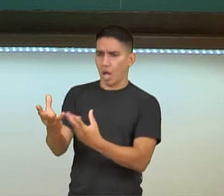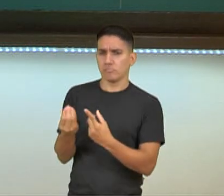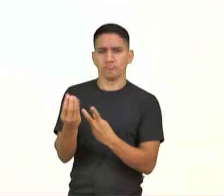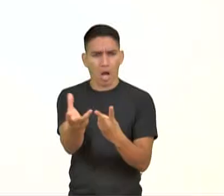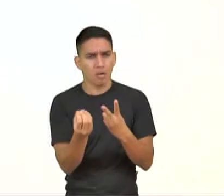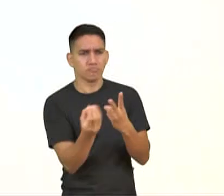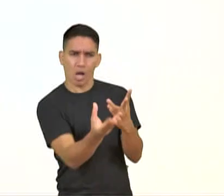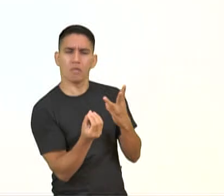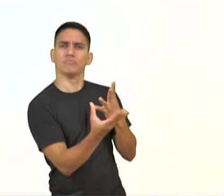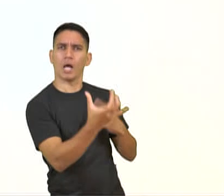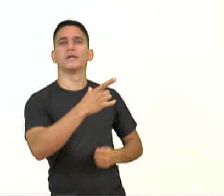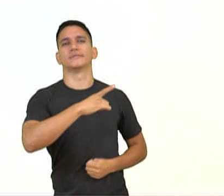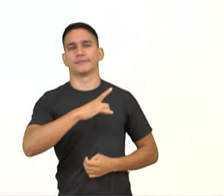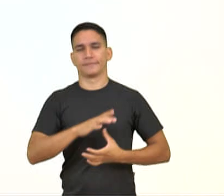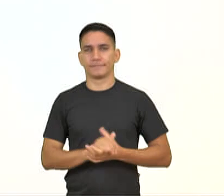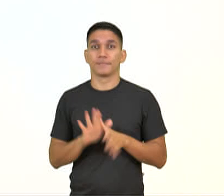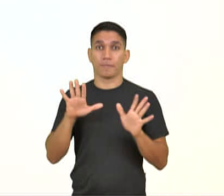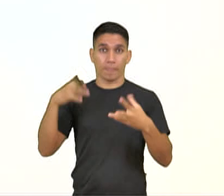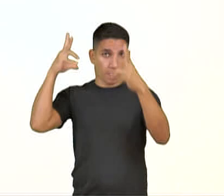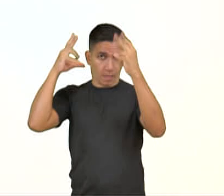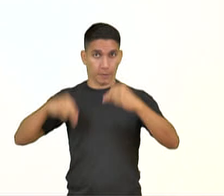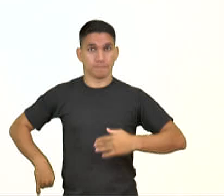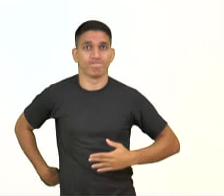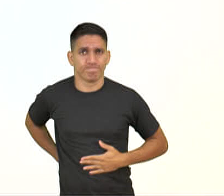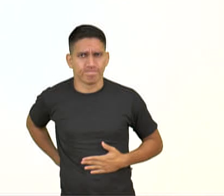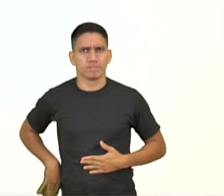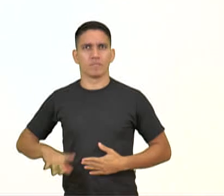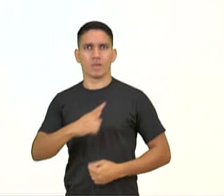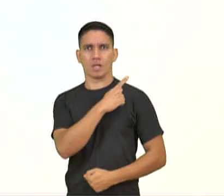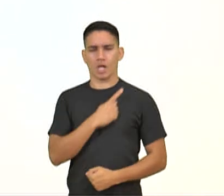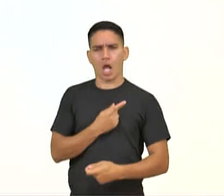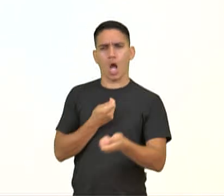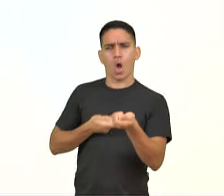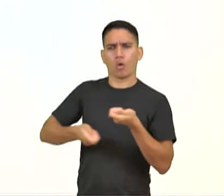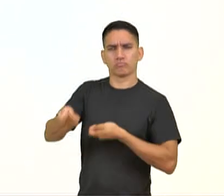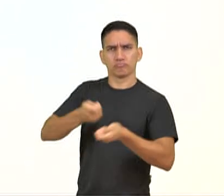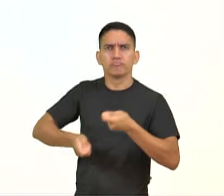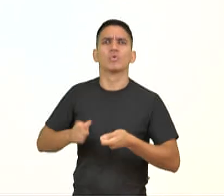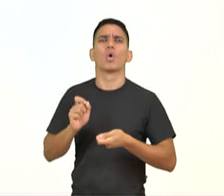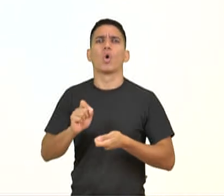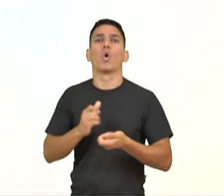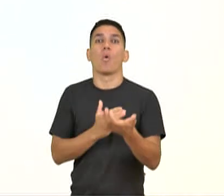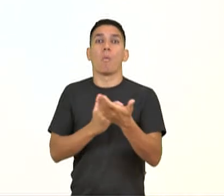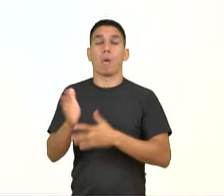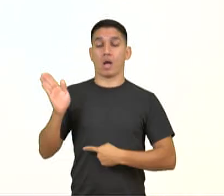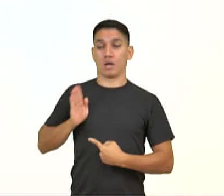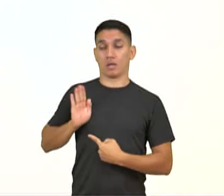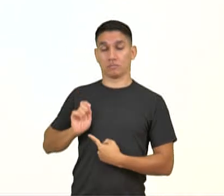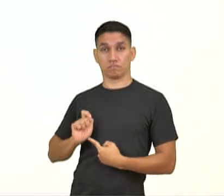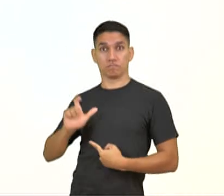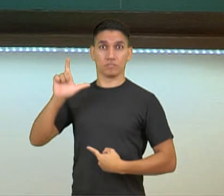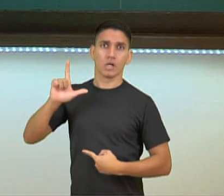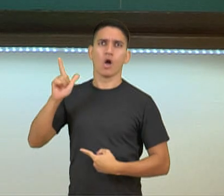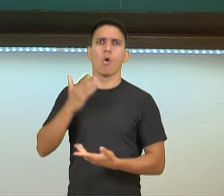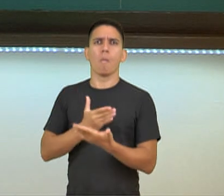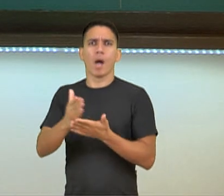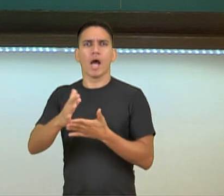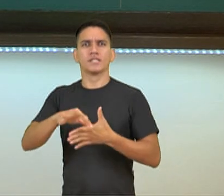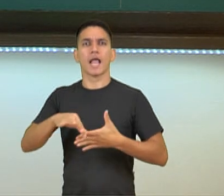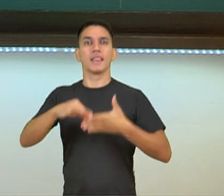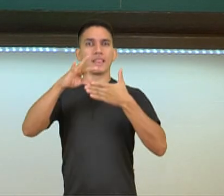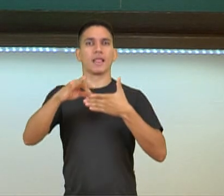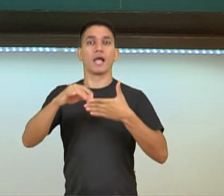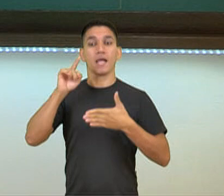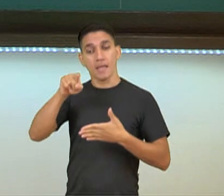né? Com Napoleão Bonaparte no poder, então, a gente vai ver que a burguesia ela inicia essa liderança e esse, então, é